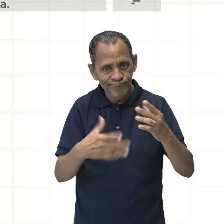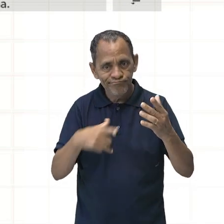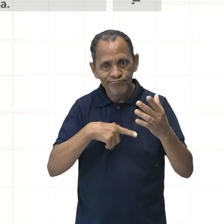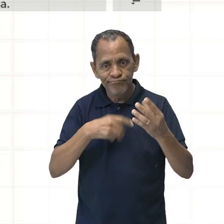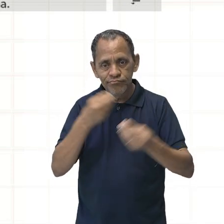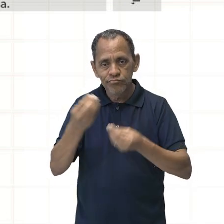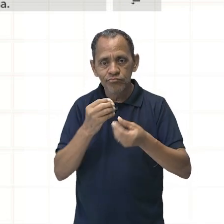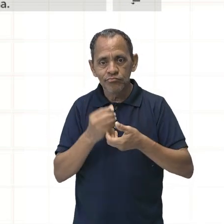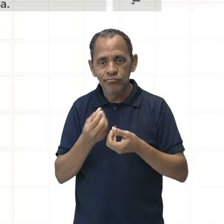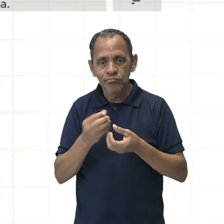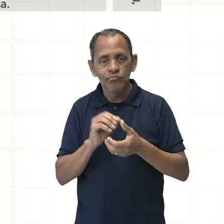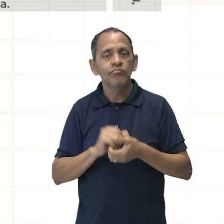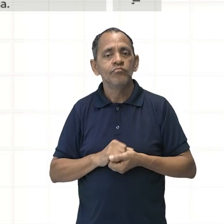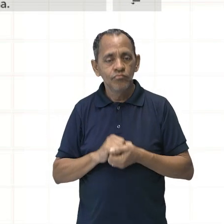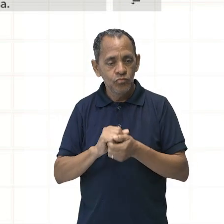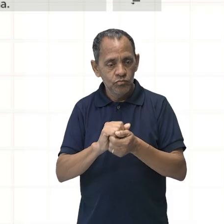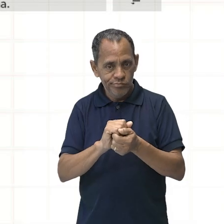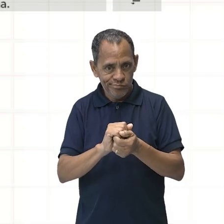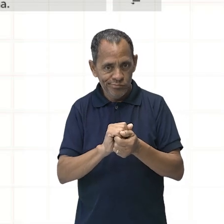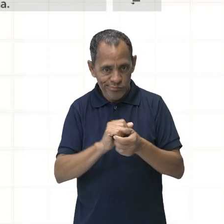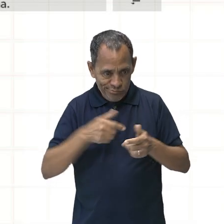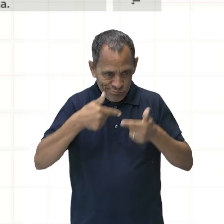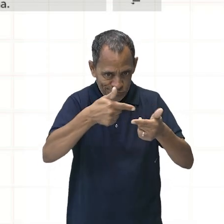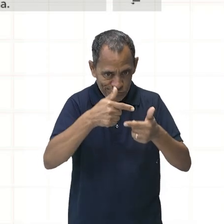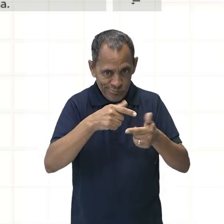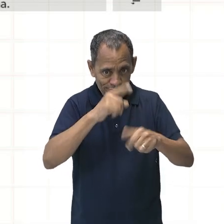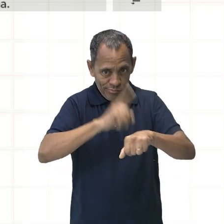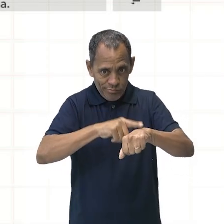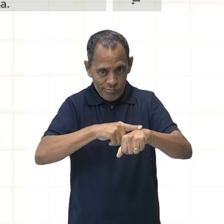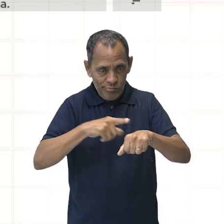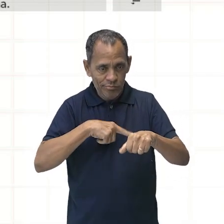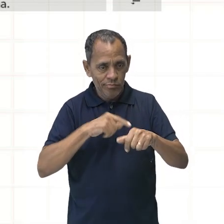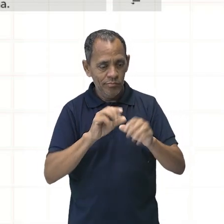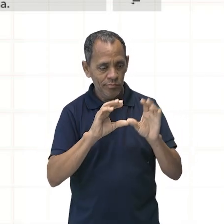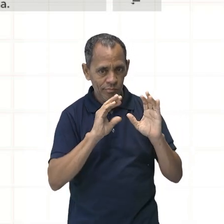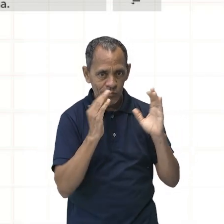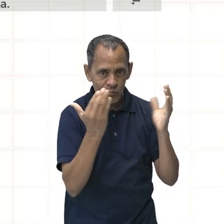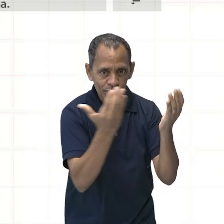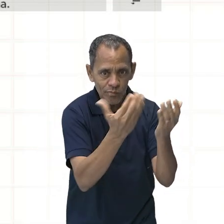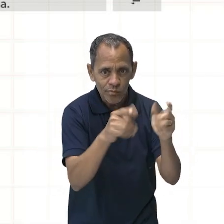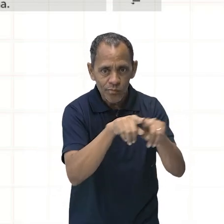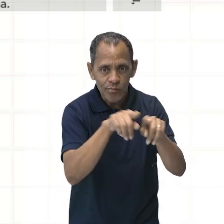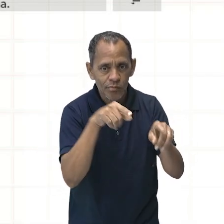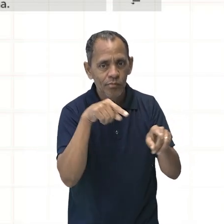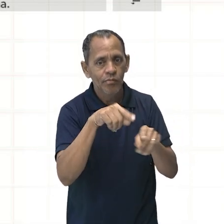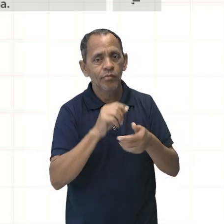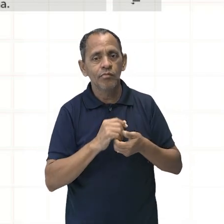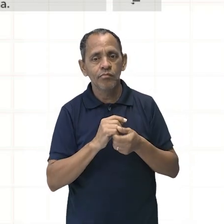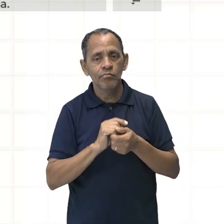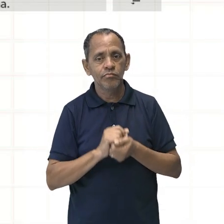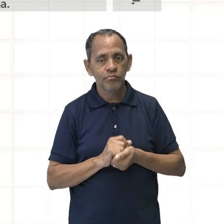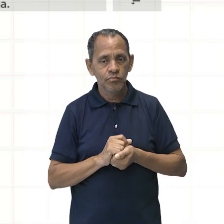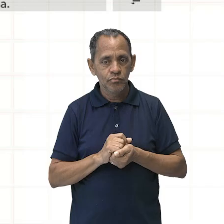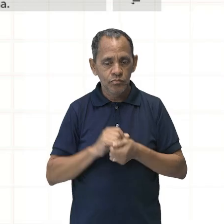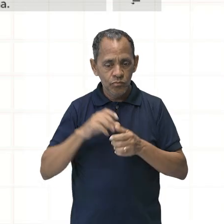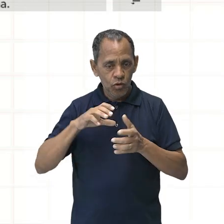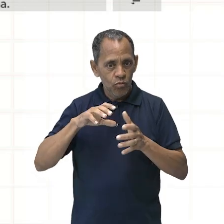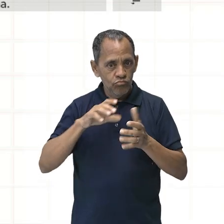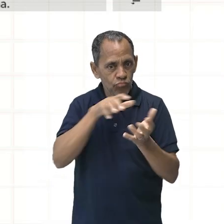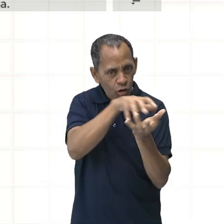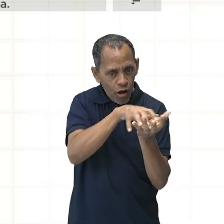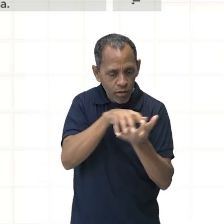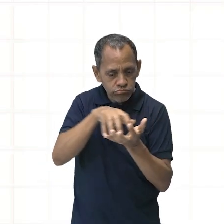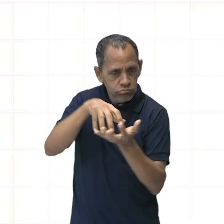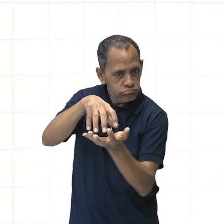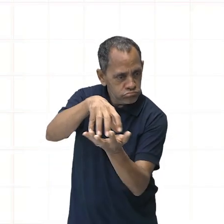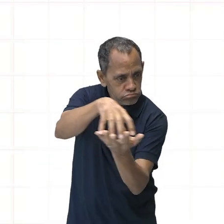um cerco durante uma guerra nesse contexto, certo? Dentre os principais eventos da guerra de movimento,